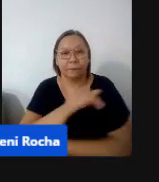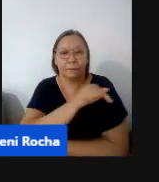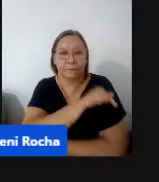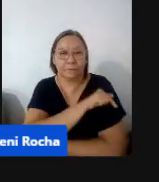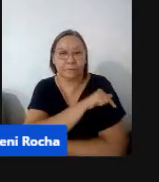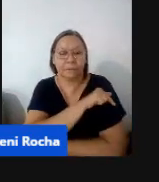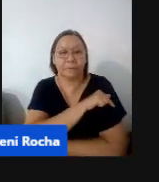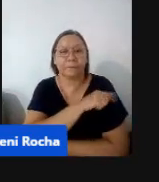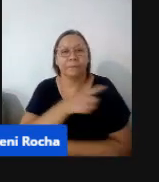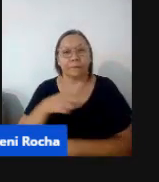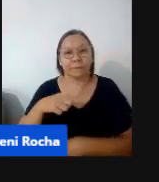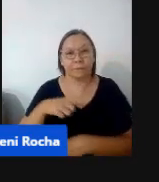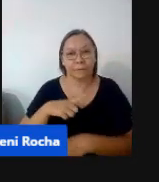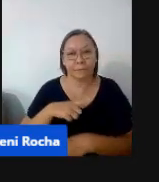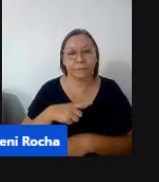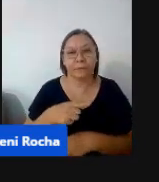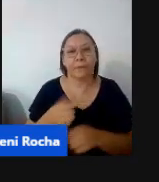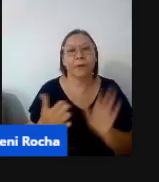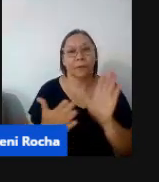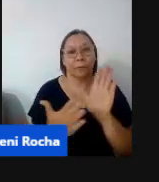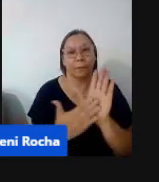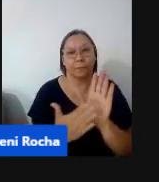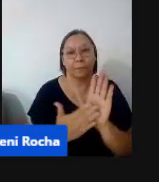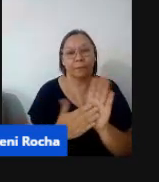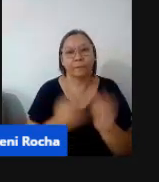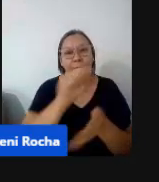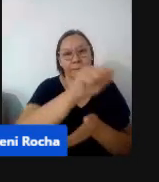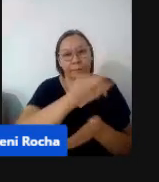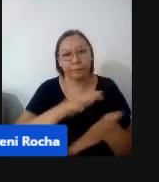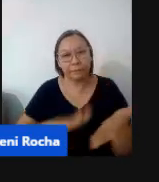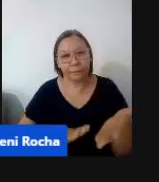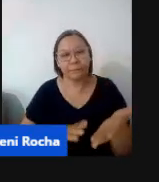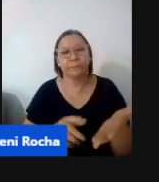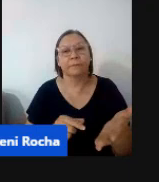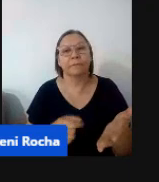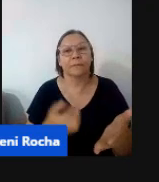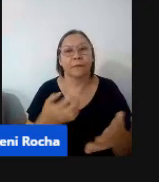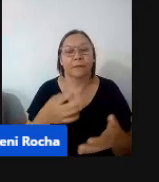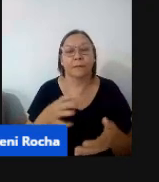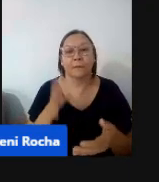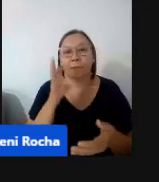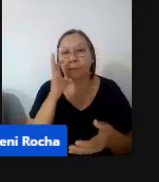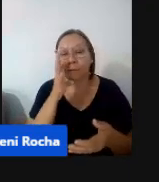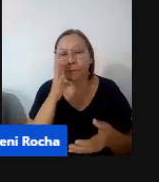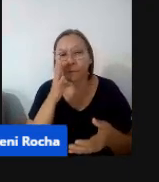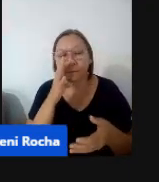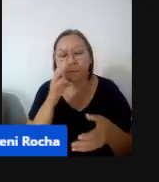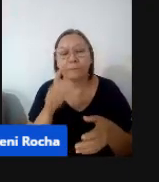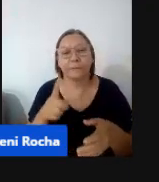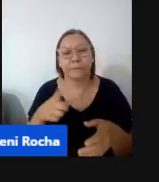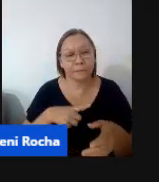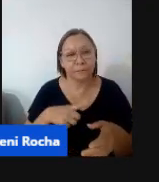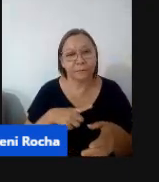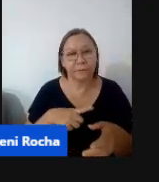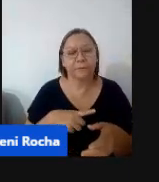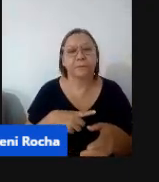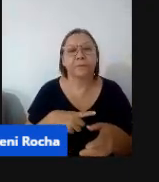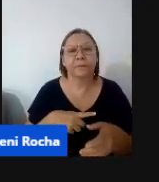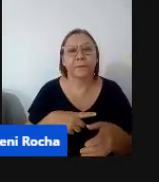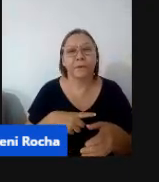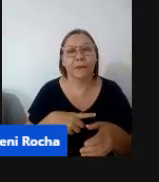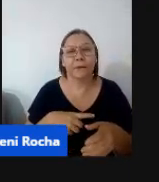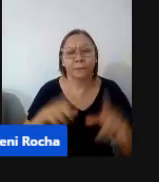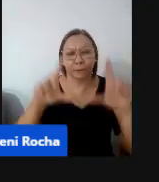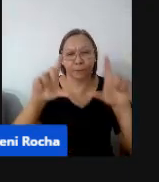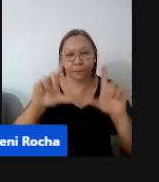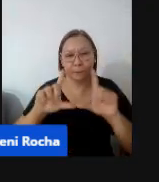temos essa proposta de atividade. Então, como vocês podem observar, temos aí um pôster com um